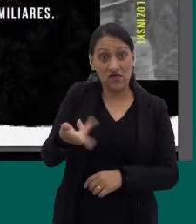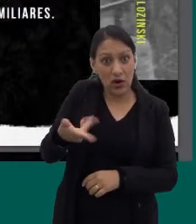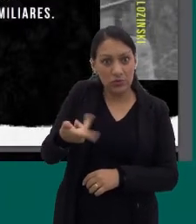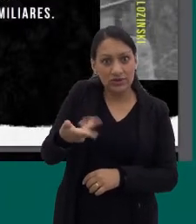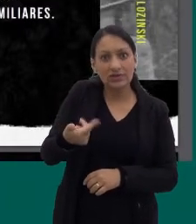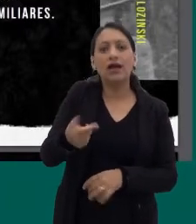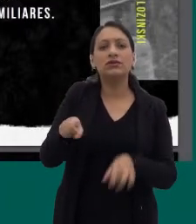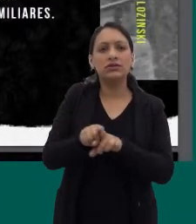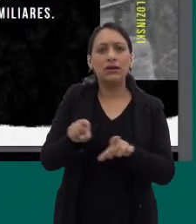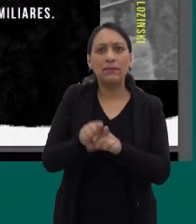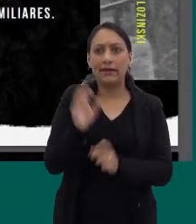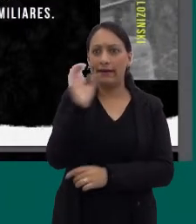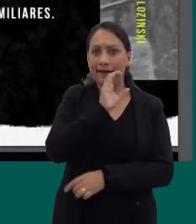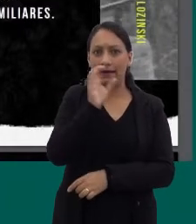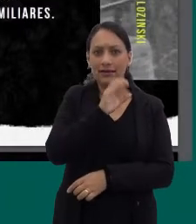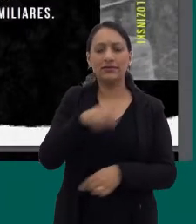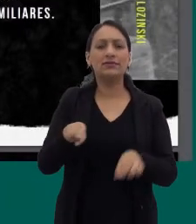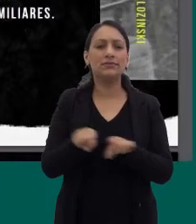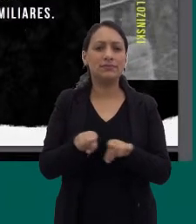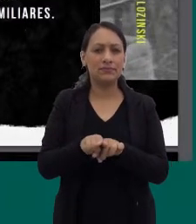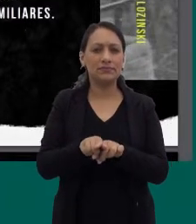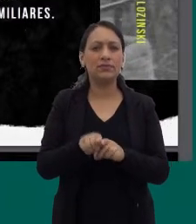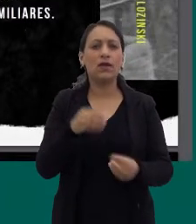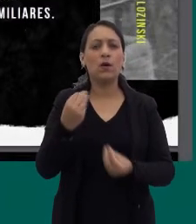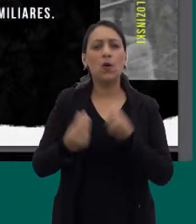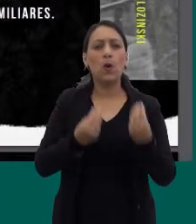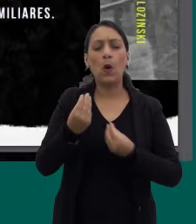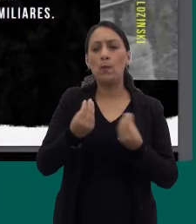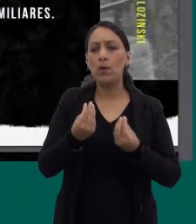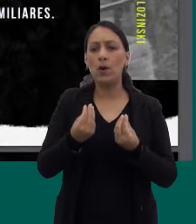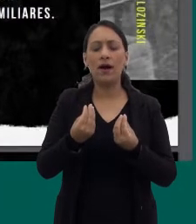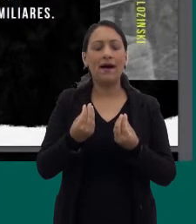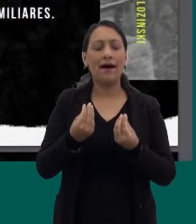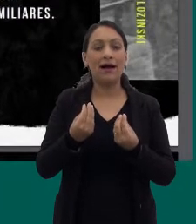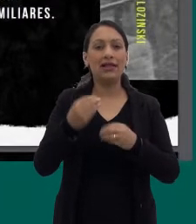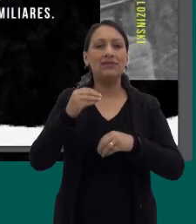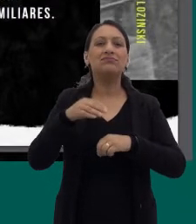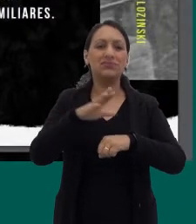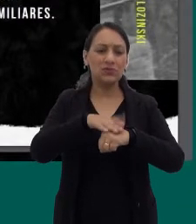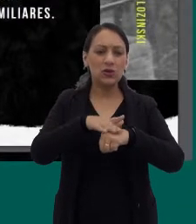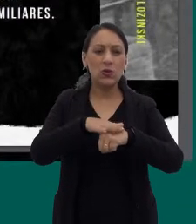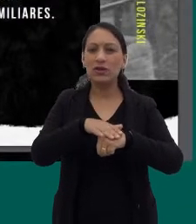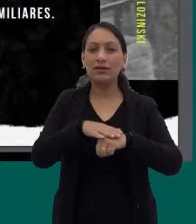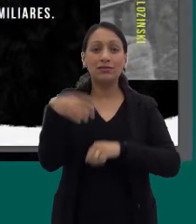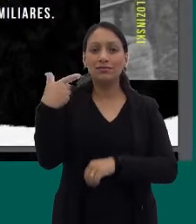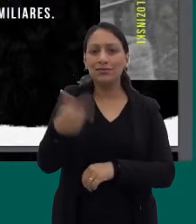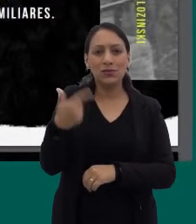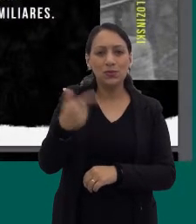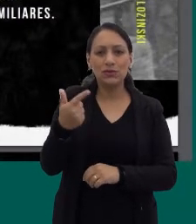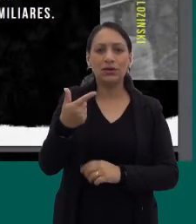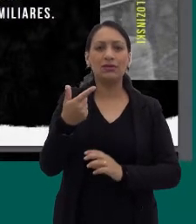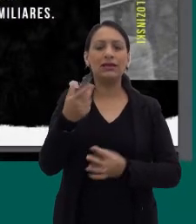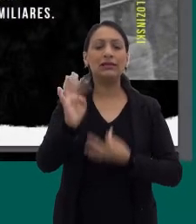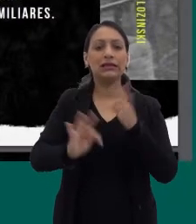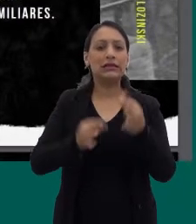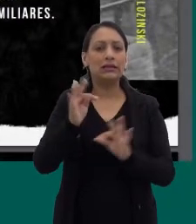também. A morbimortalidade dessa nova doença que não tem um tratamento, né? Tem algumas